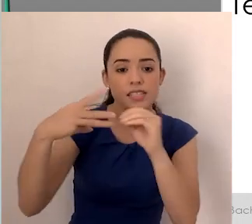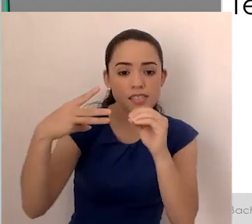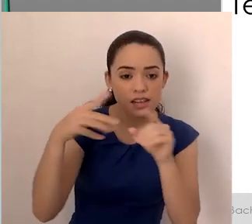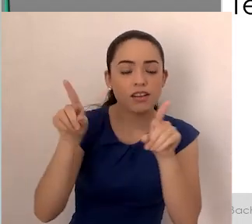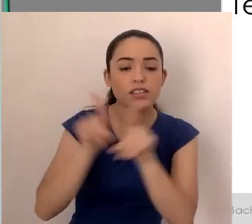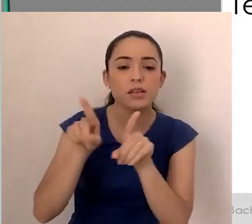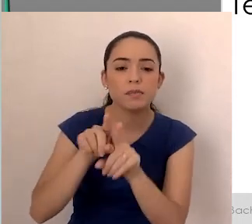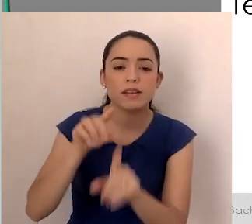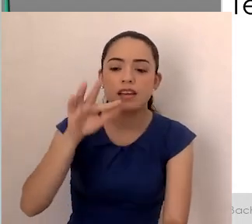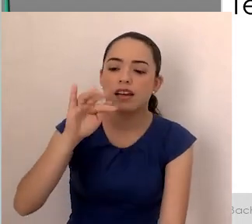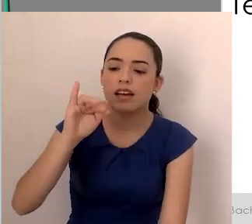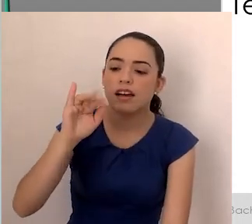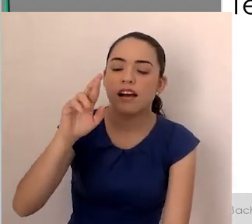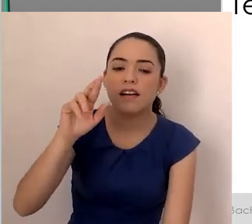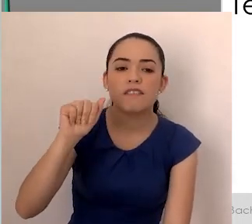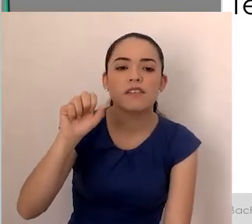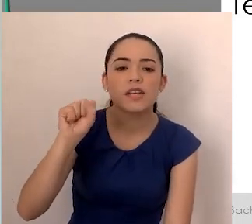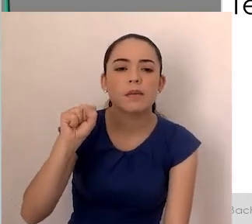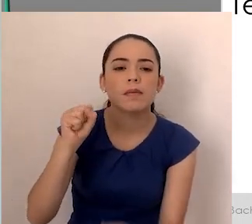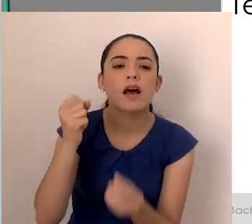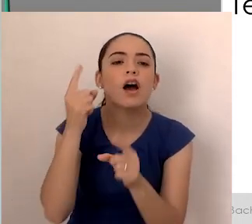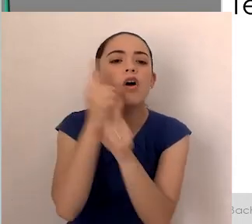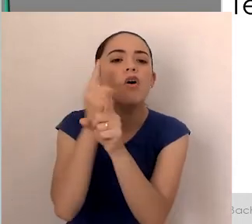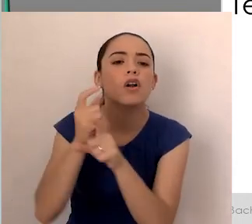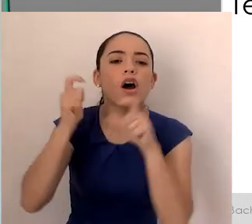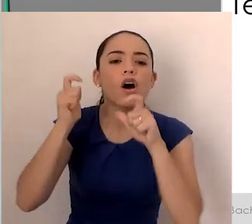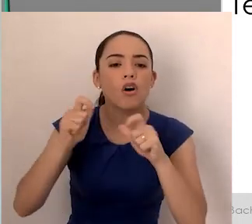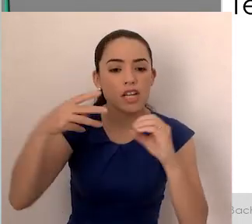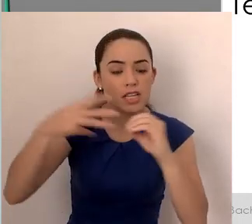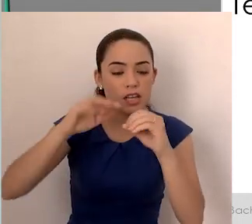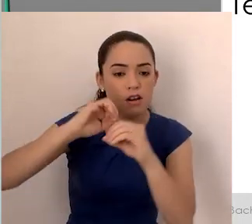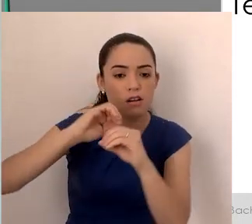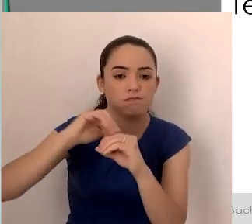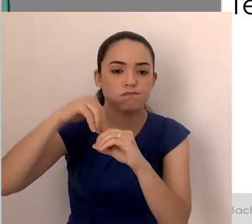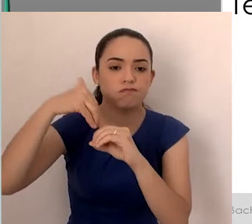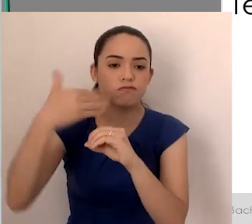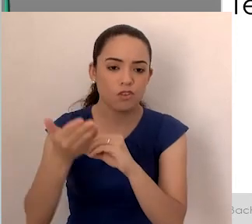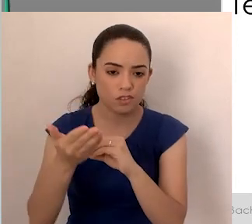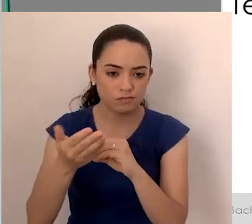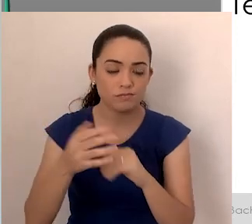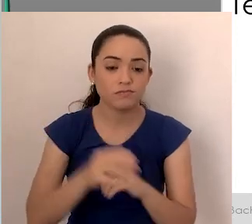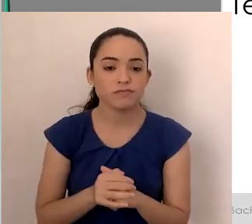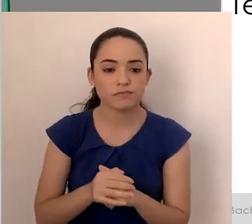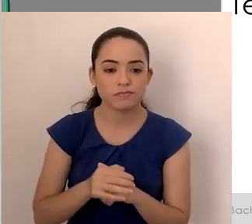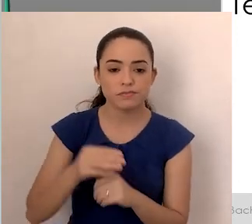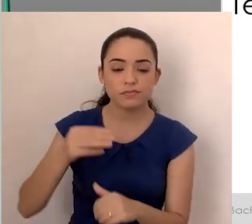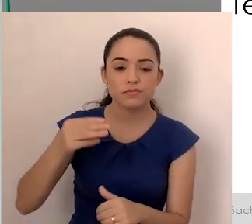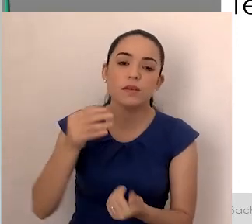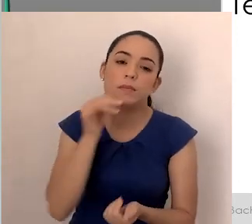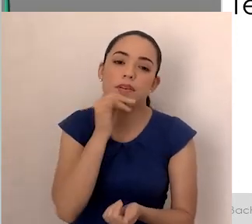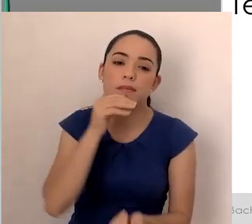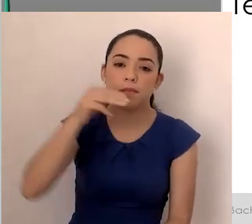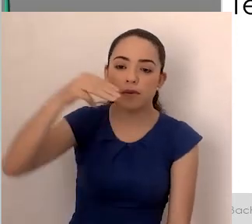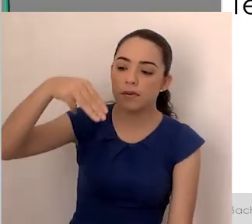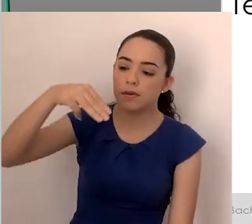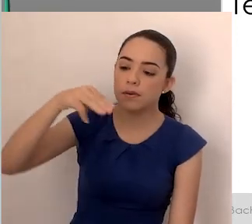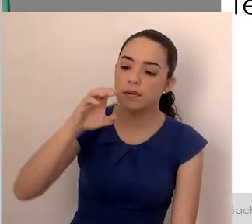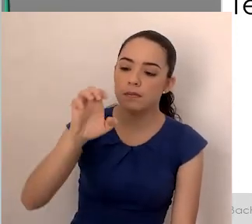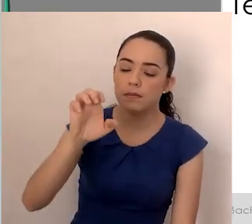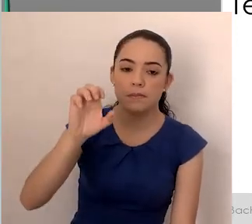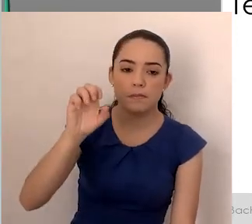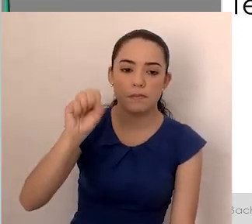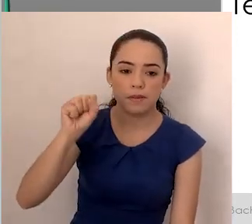esse desenvolvimento, as células e as fibras agregam-se no espaço intercelular e indicam o precursor do desenvolvimento do